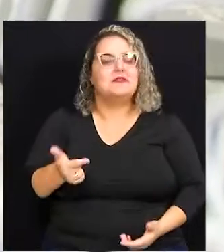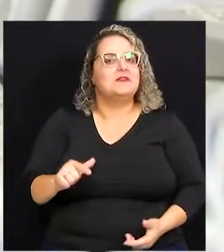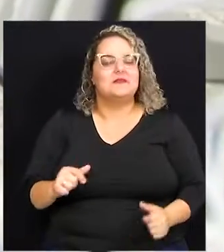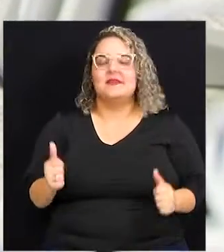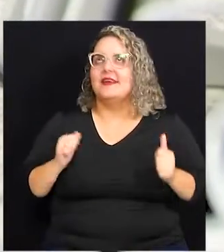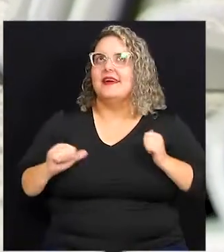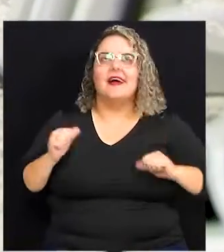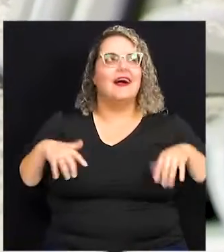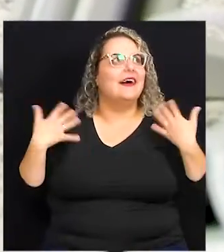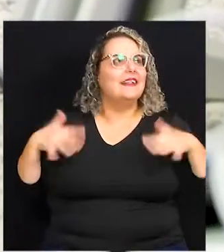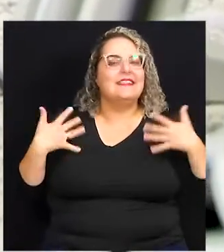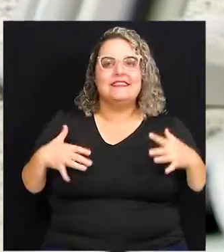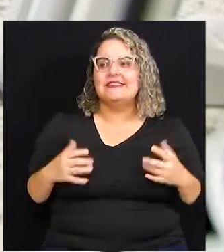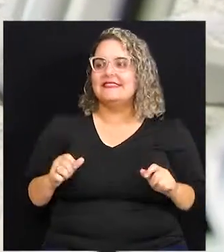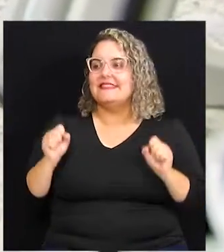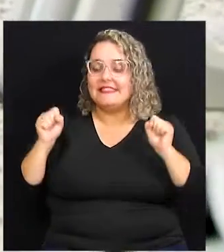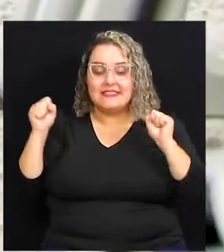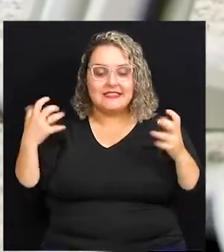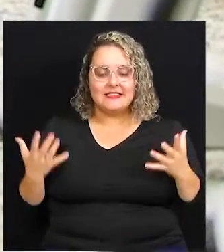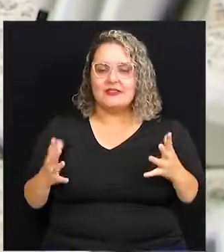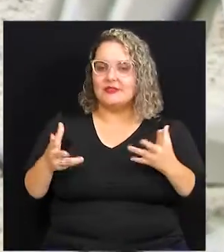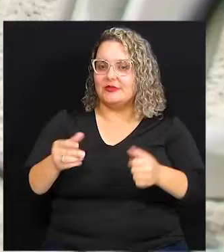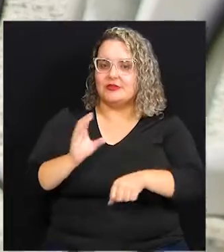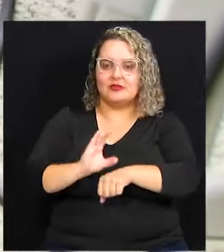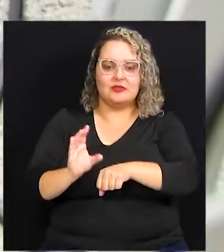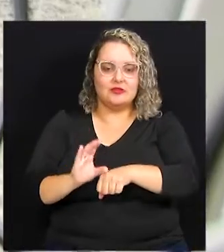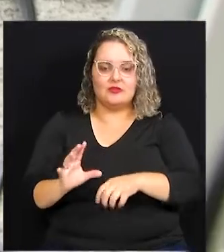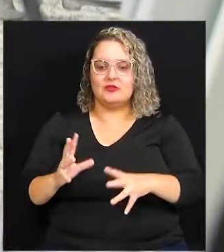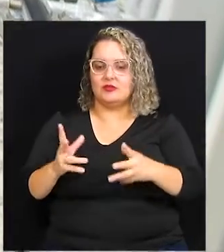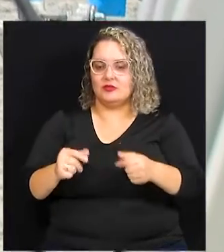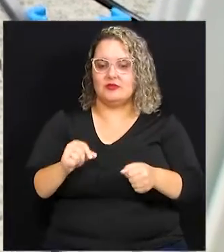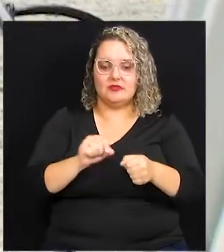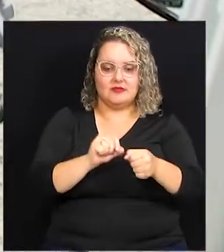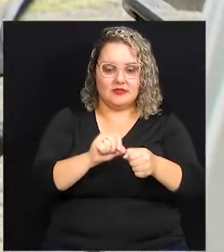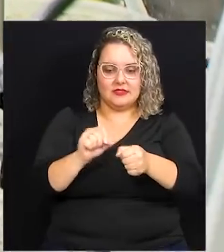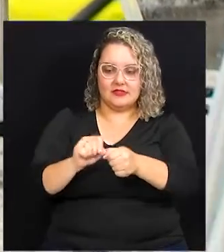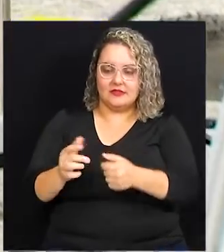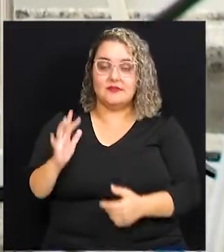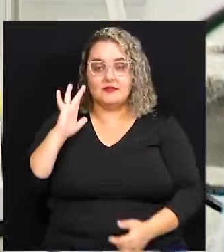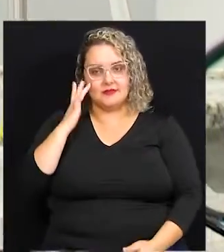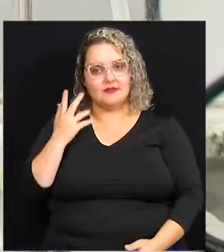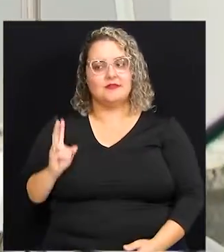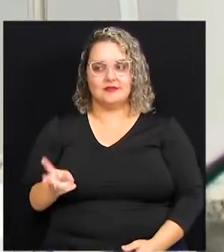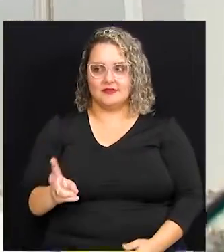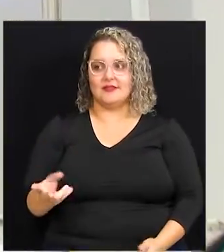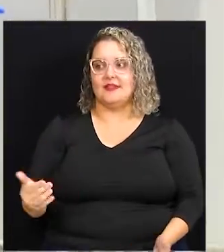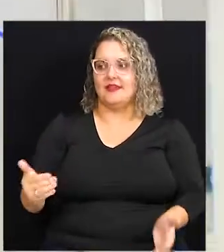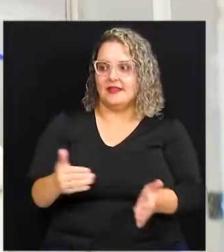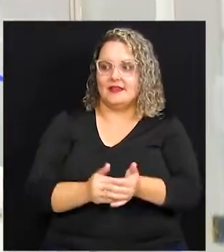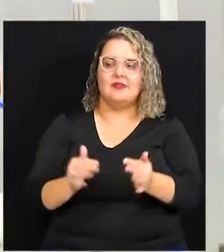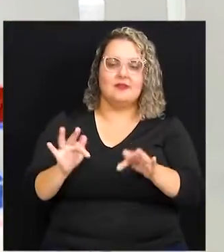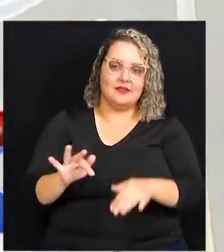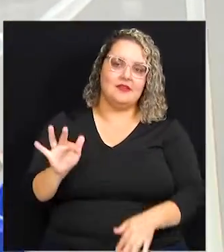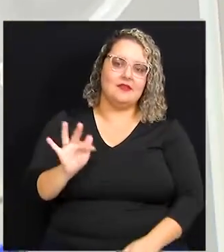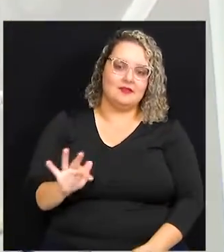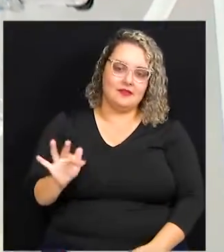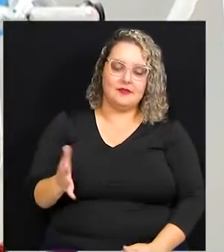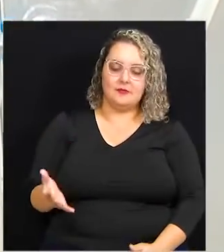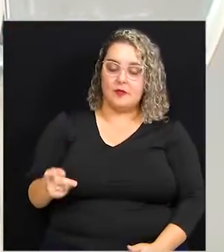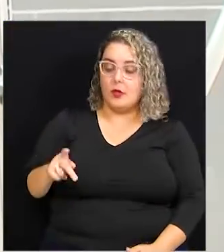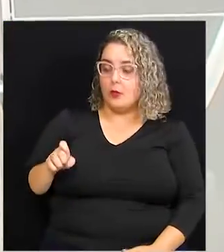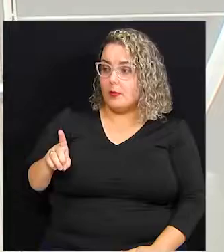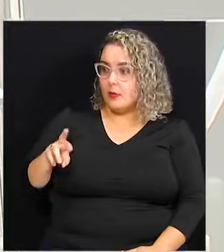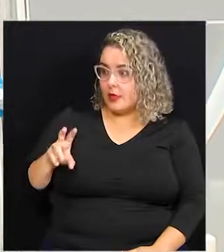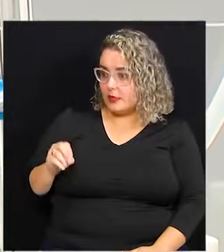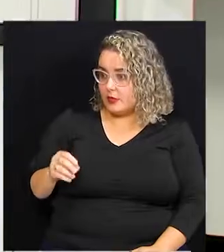né? Continuo extremamente animado com todo o curso, com tudo que a gente tem para fazer e eu acho que vai continuar assim até o final da graduação. Bom, vamos